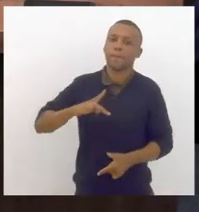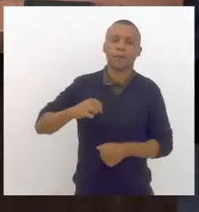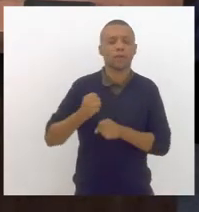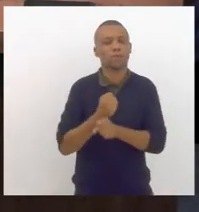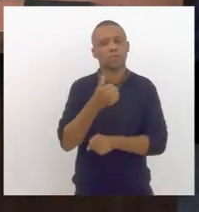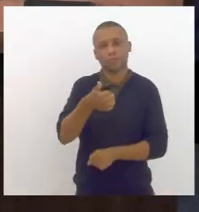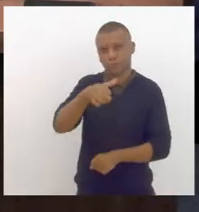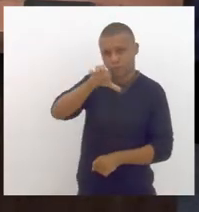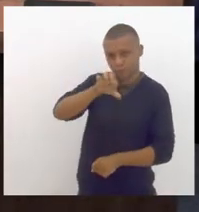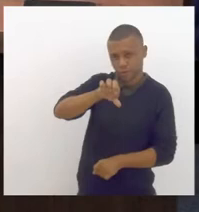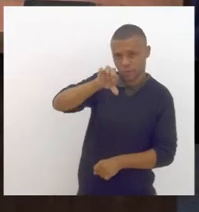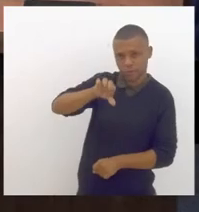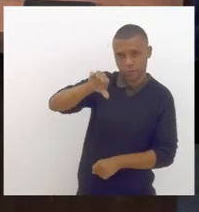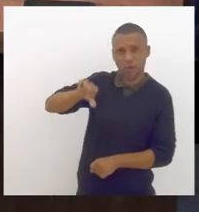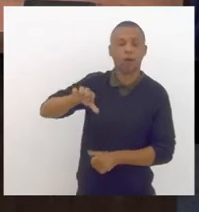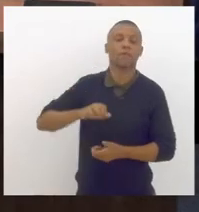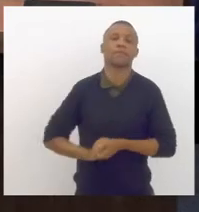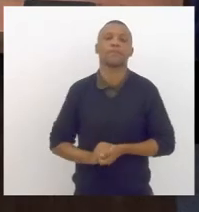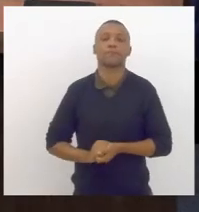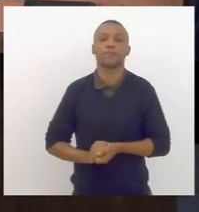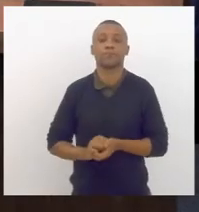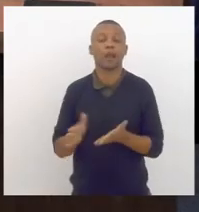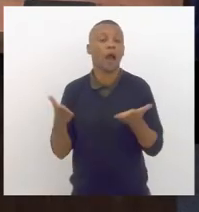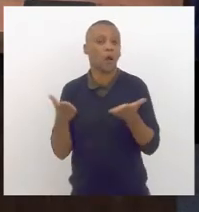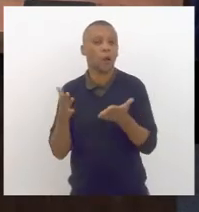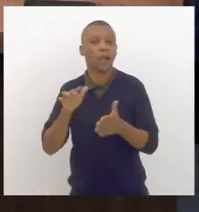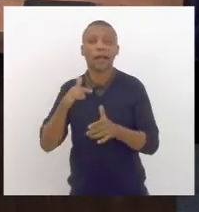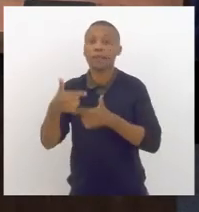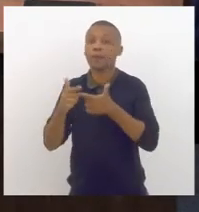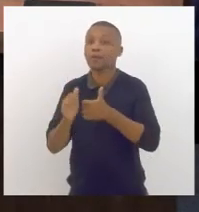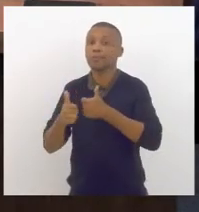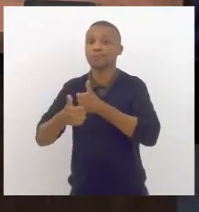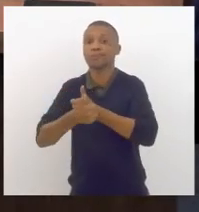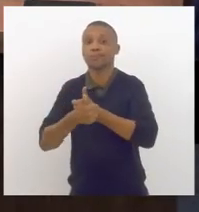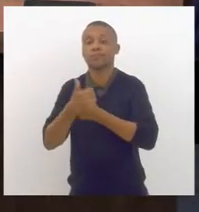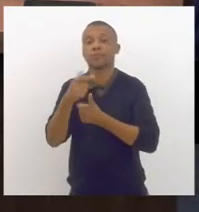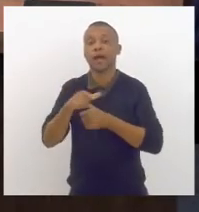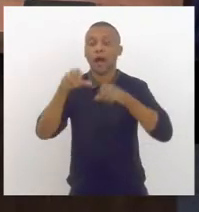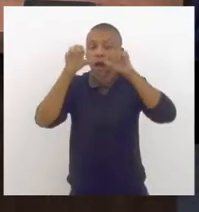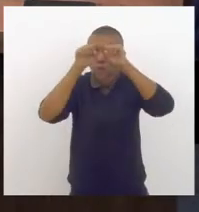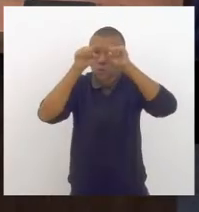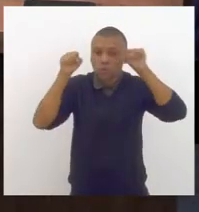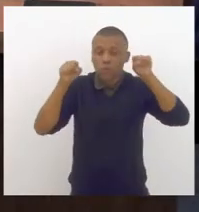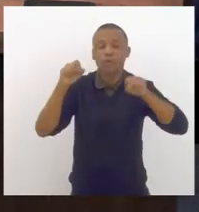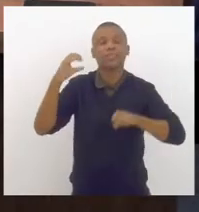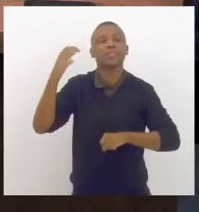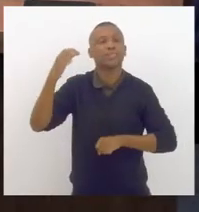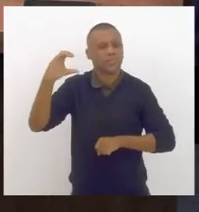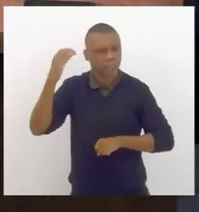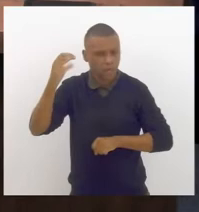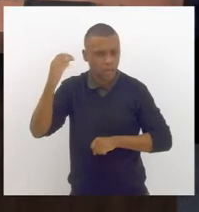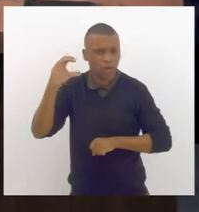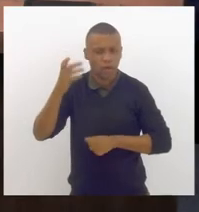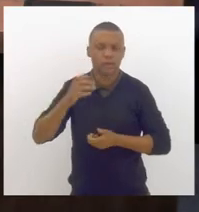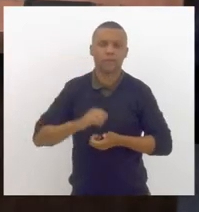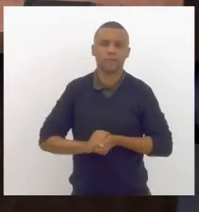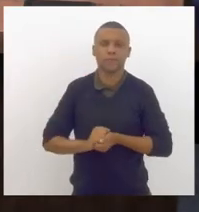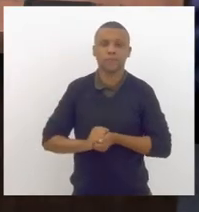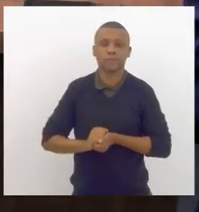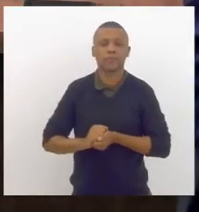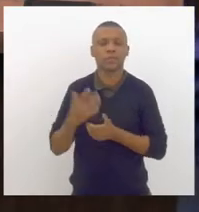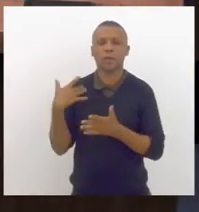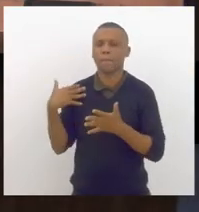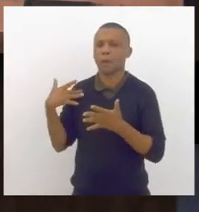1999, que atualmente é titular na comarca de Niterói e que, ao longo da sua trajetória